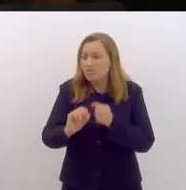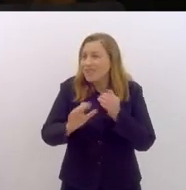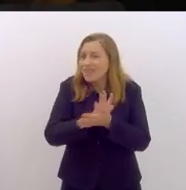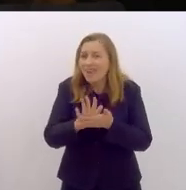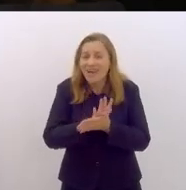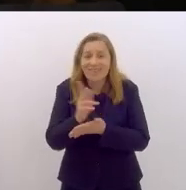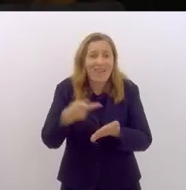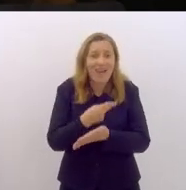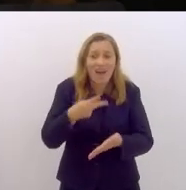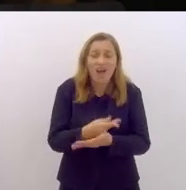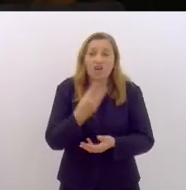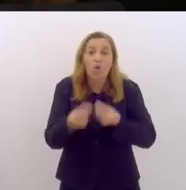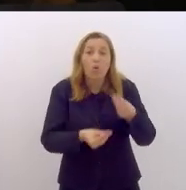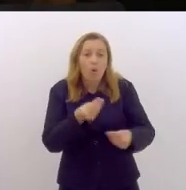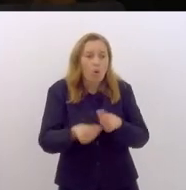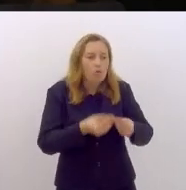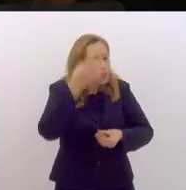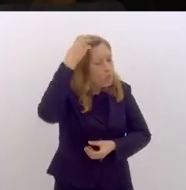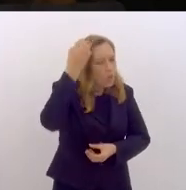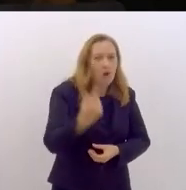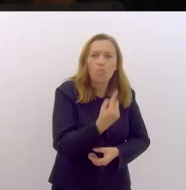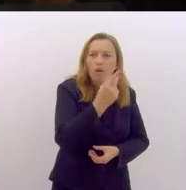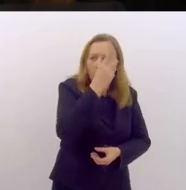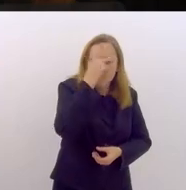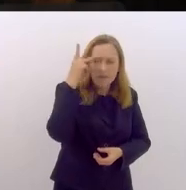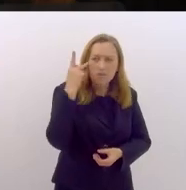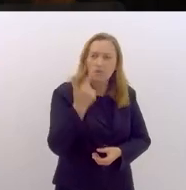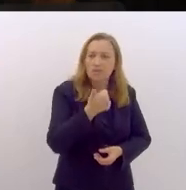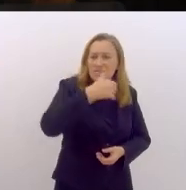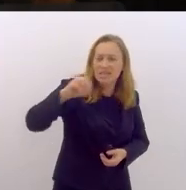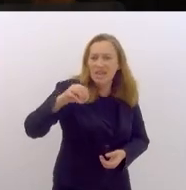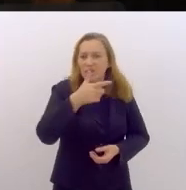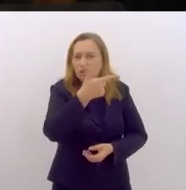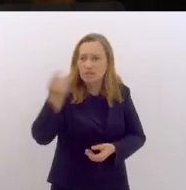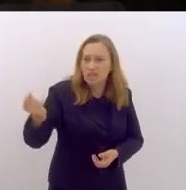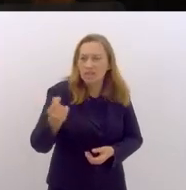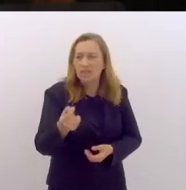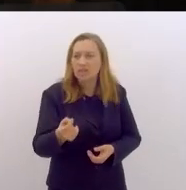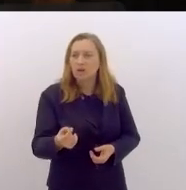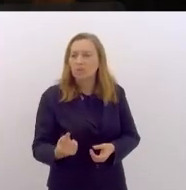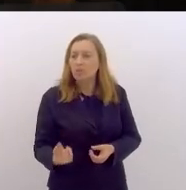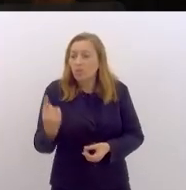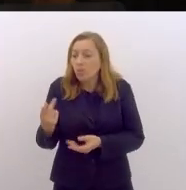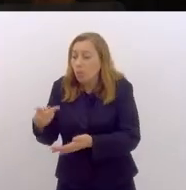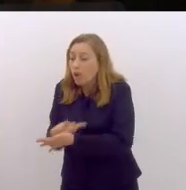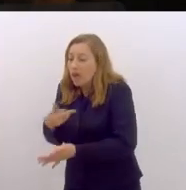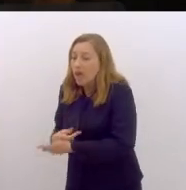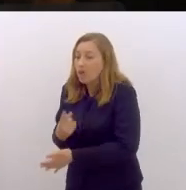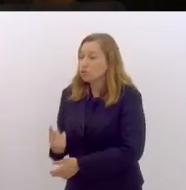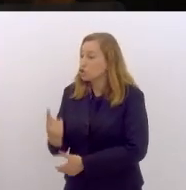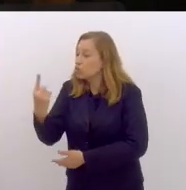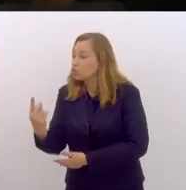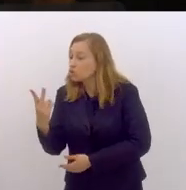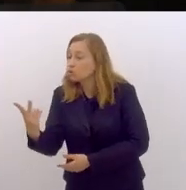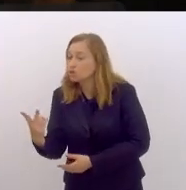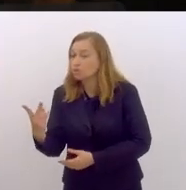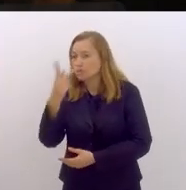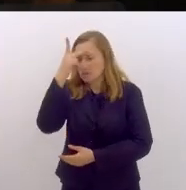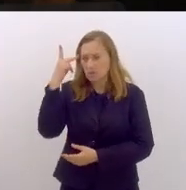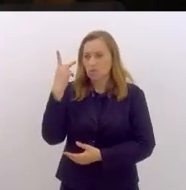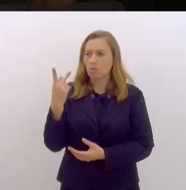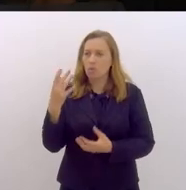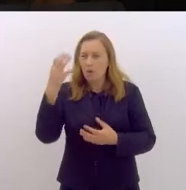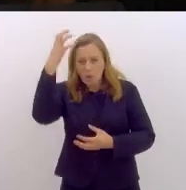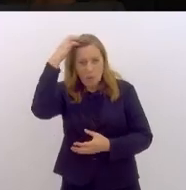Como punir 50 mil, 100 mil por uma falha clara e assumida por duas ou três pessoas? Então,